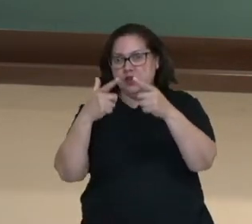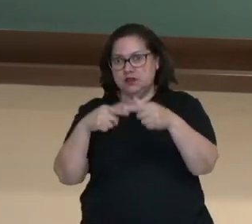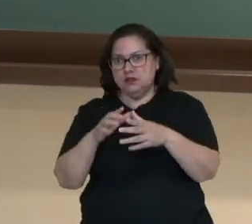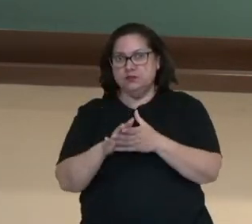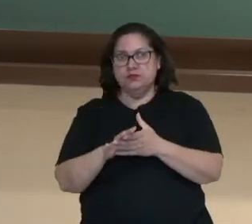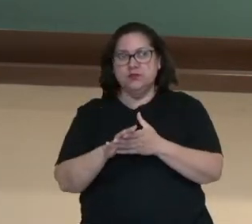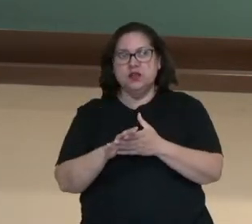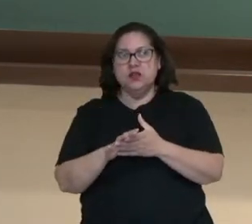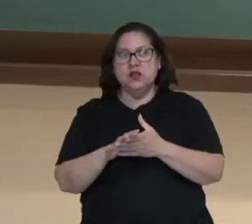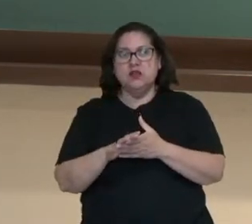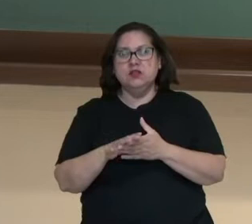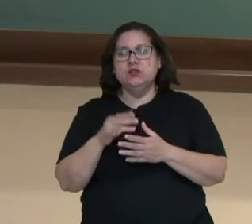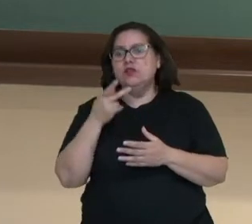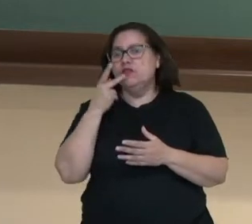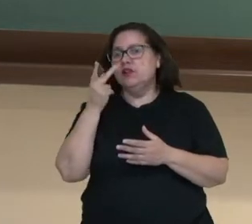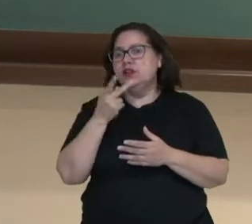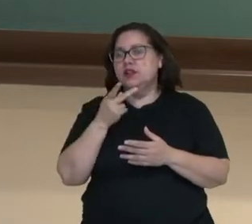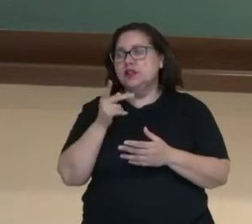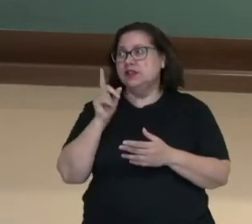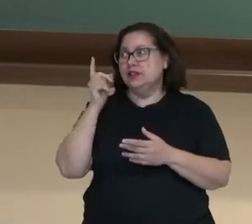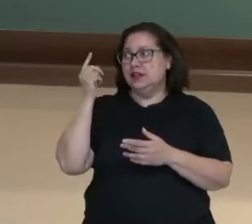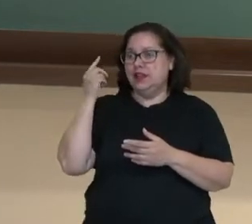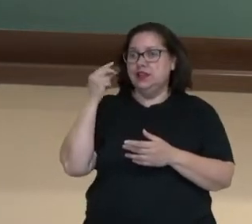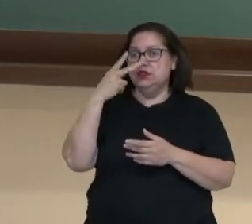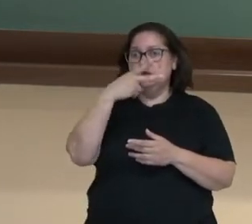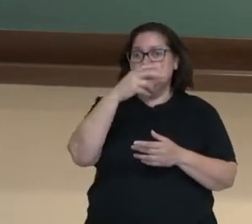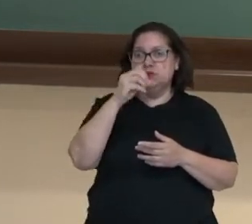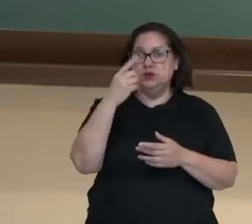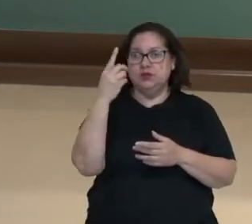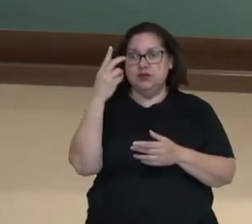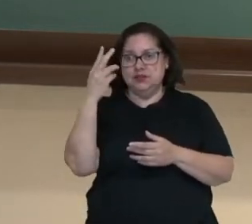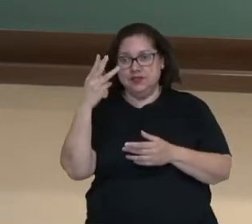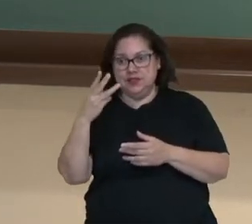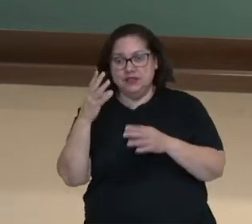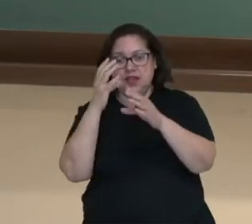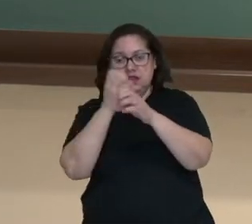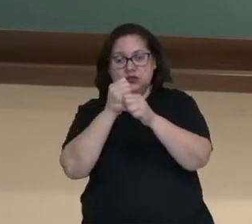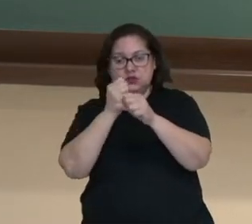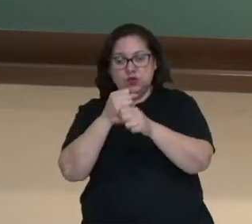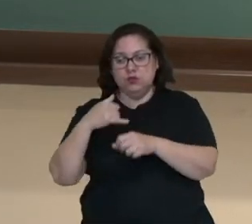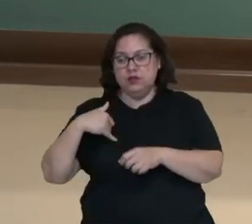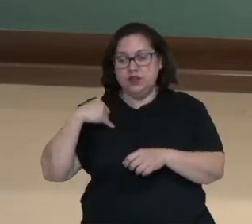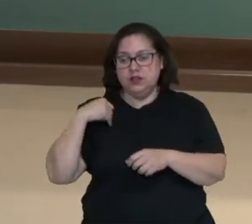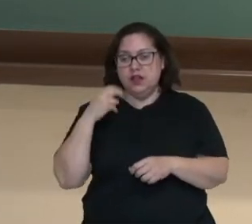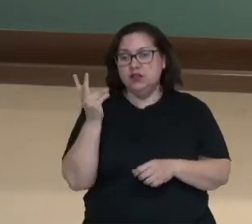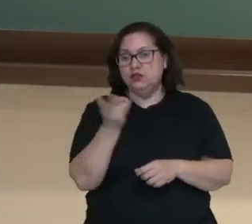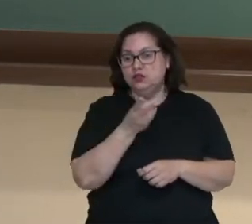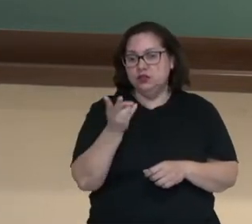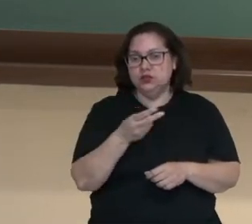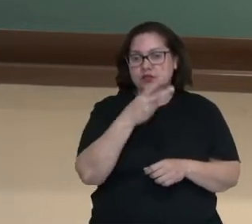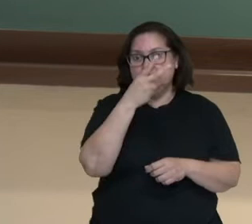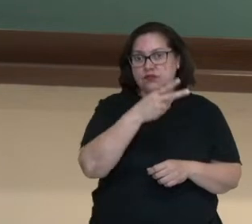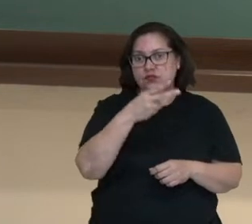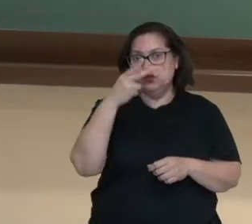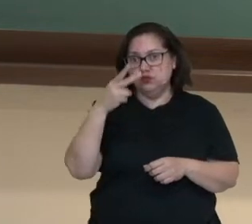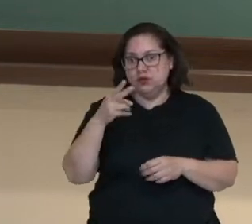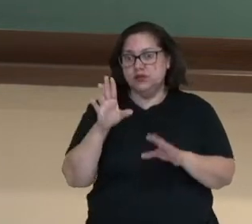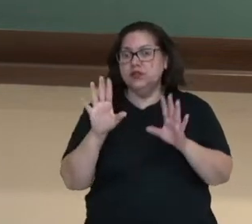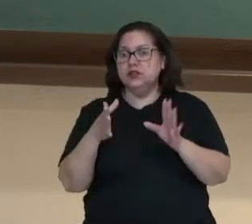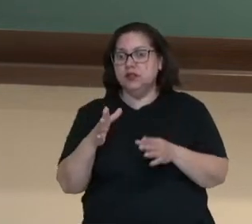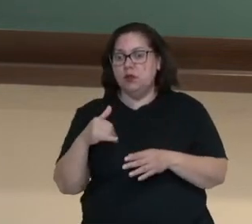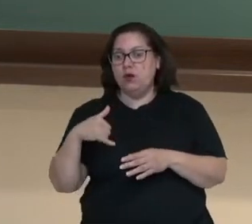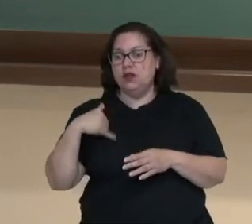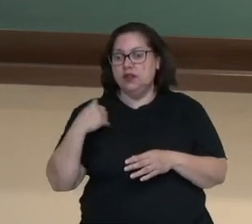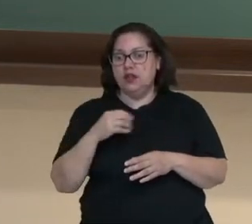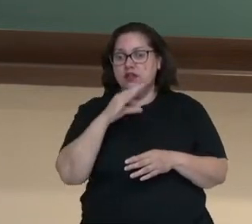assim, né? Eu tô falando que lá em 2013, a soma da idade dos dois era 22. Então, a idade